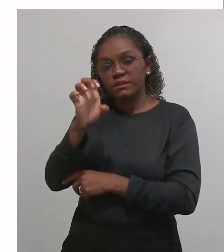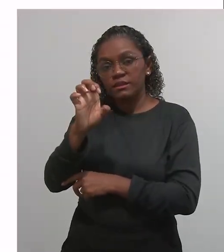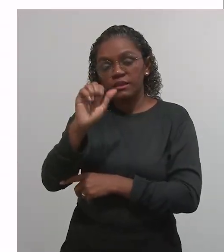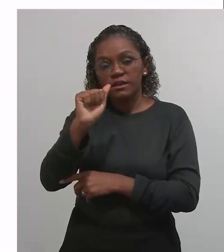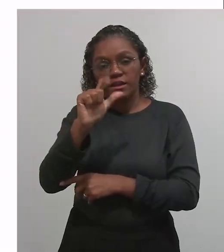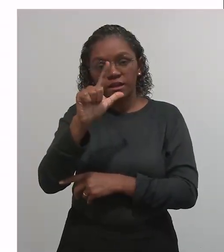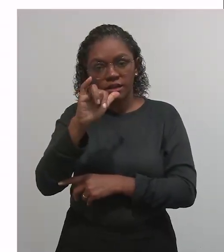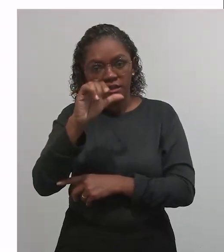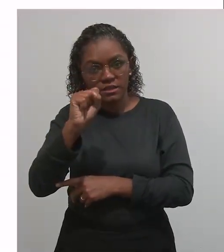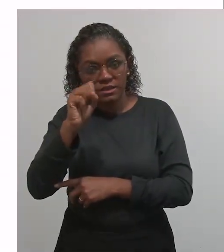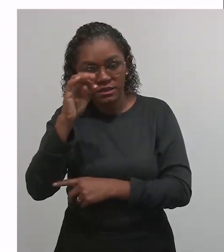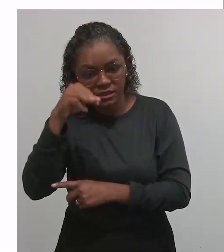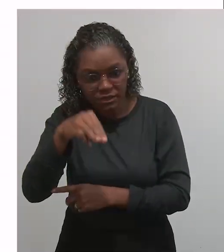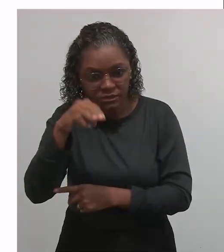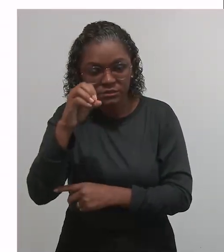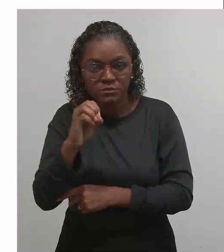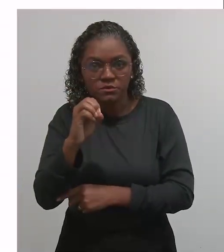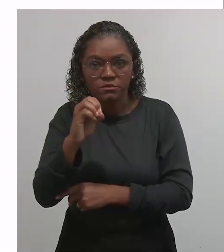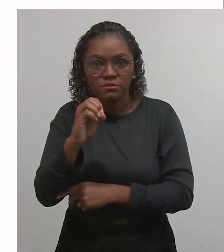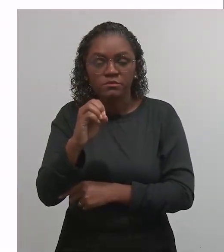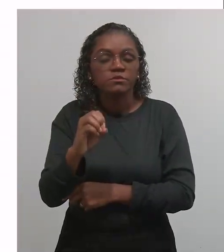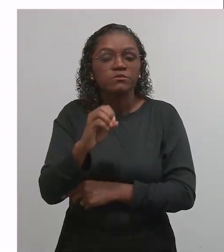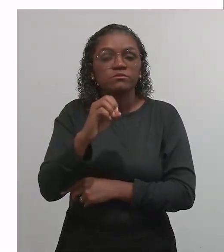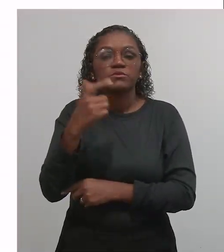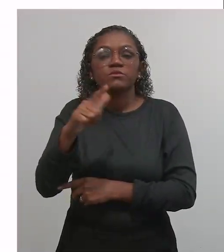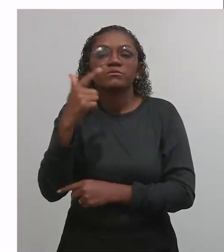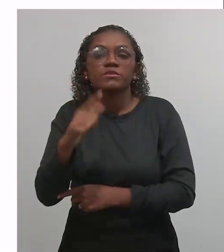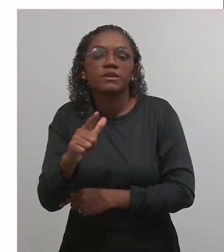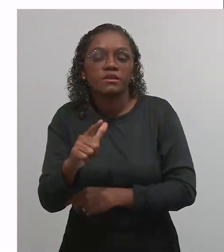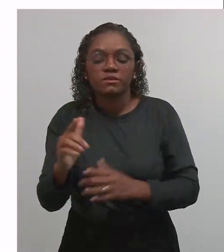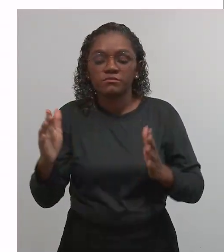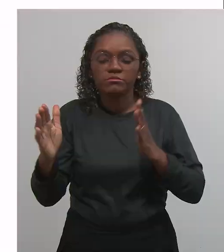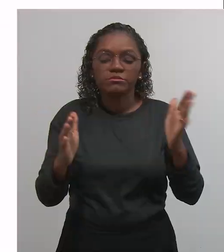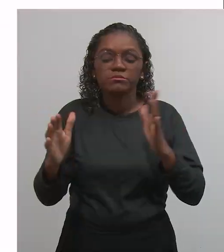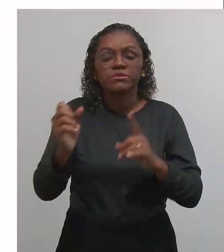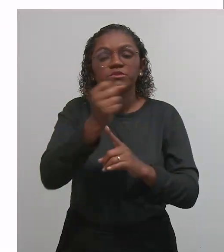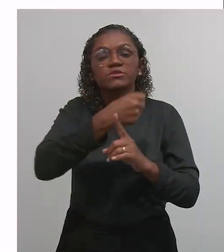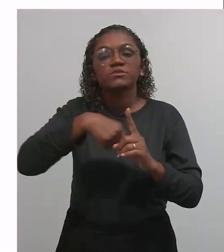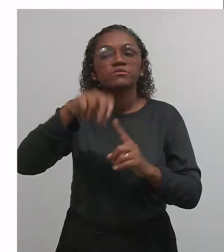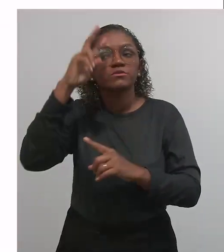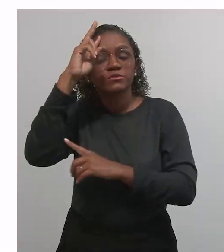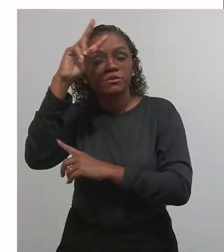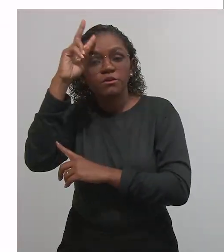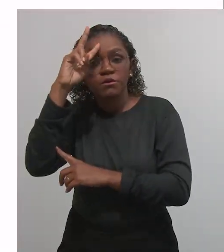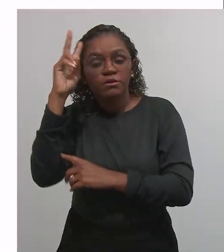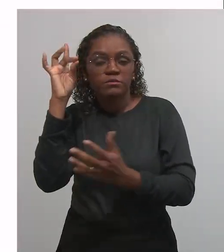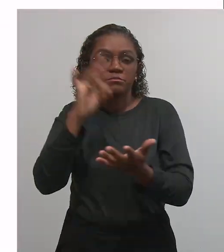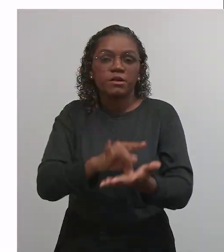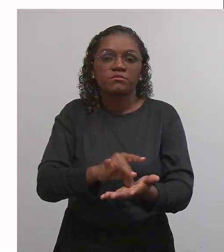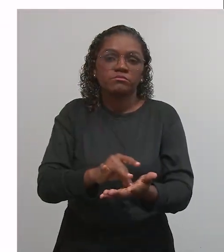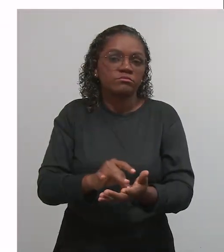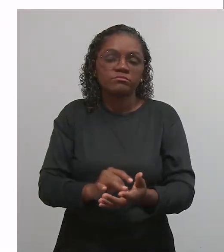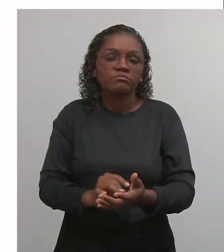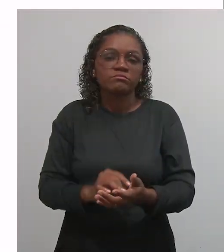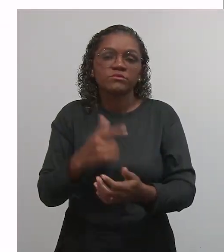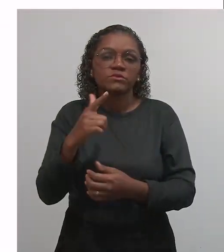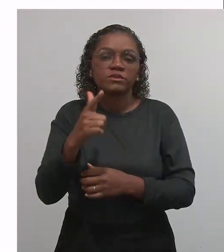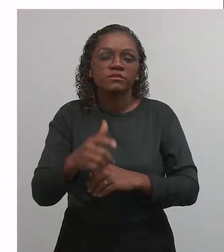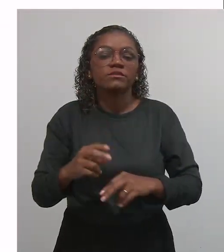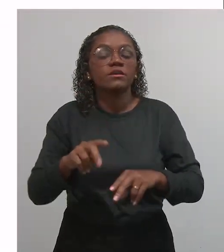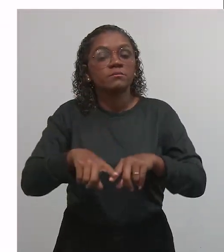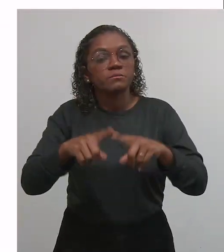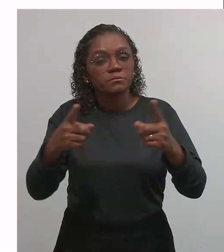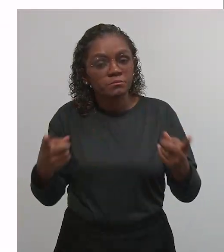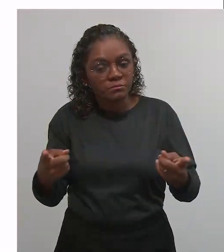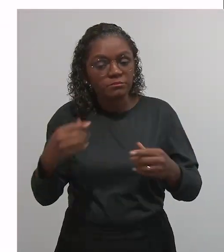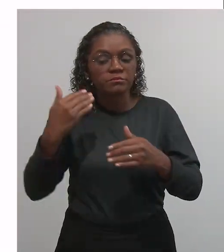e sociológico daquela realidade. Então, para algumas teorias que nós vamos conhecer lá na frente, a gente trabalha